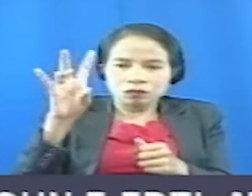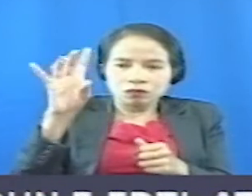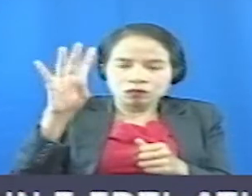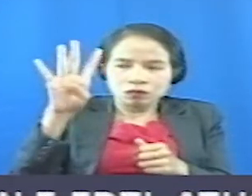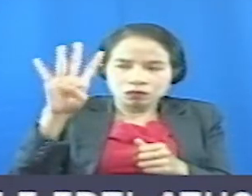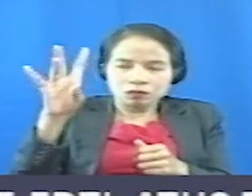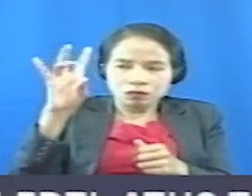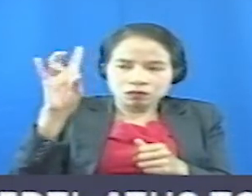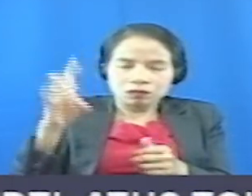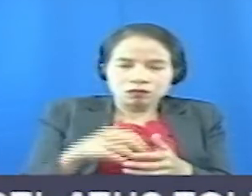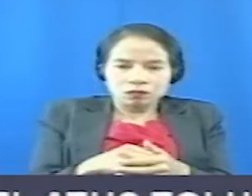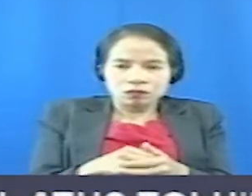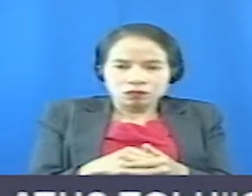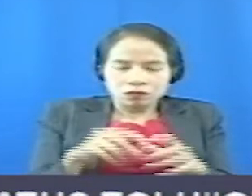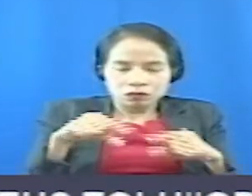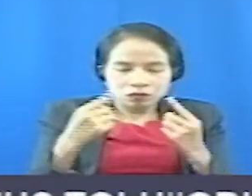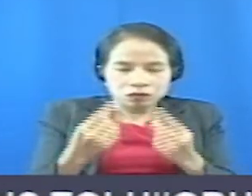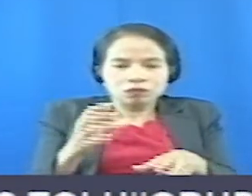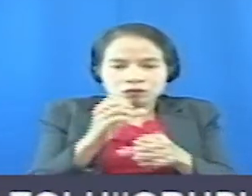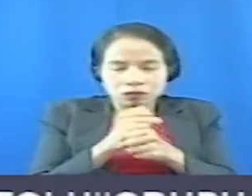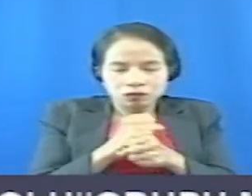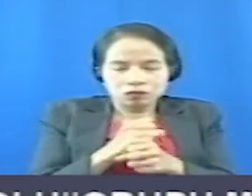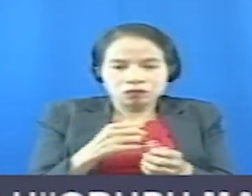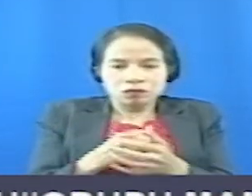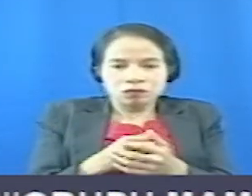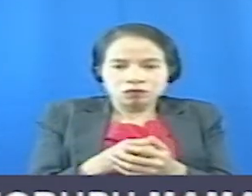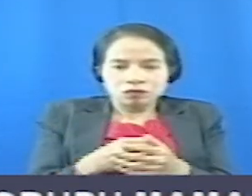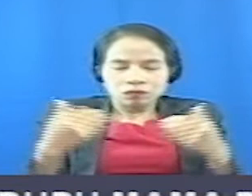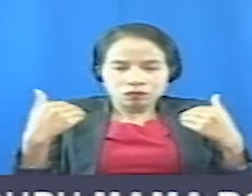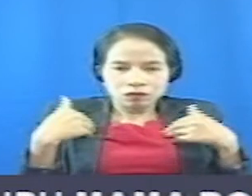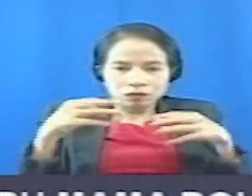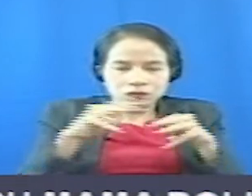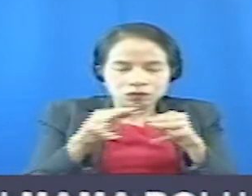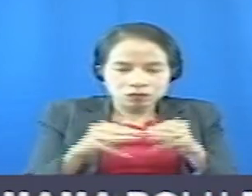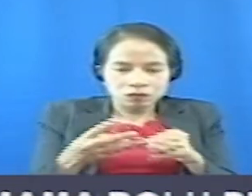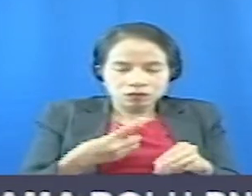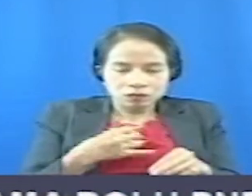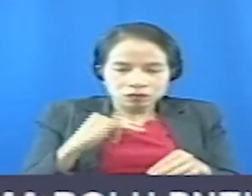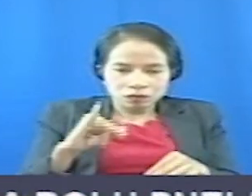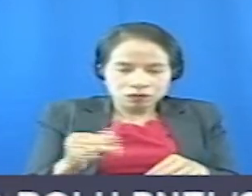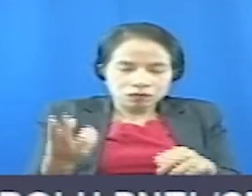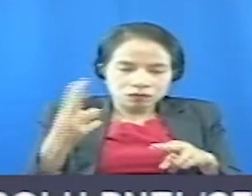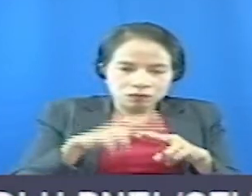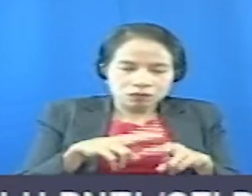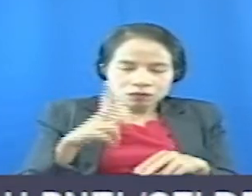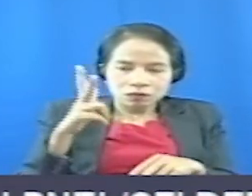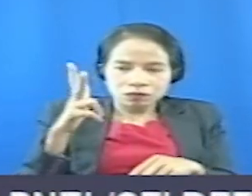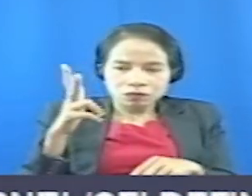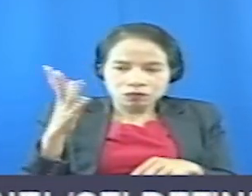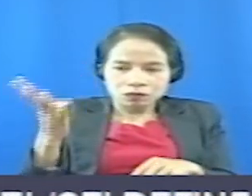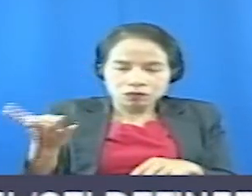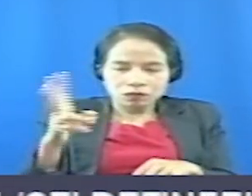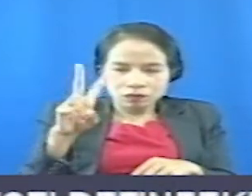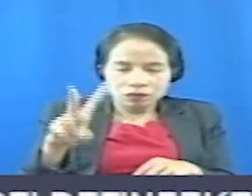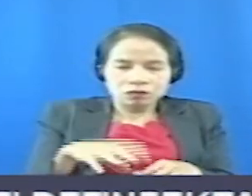equipa conjunta Saúde em Recolhona, cluster, e o município de Ili aumenta para 42. Quando não é